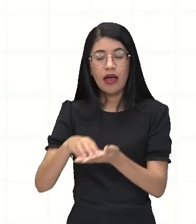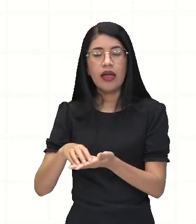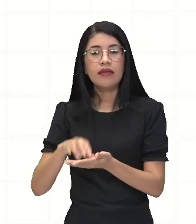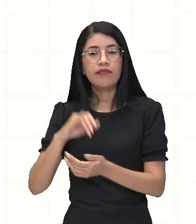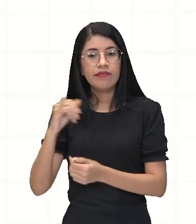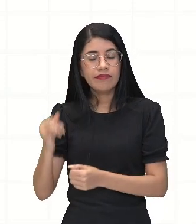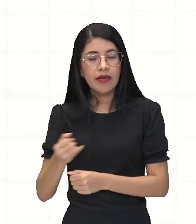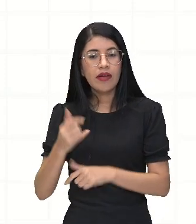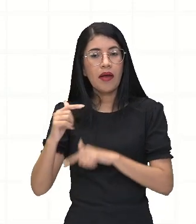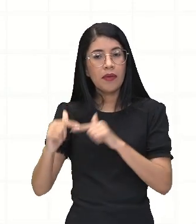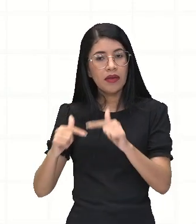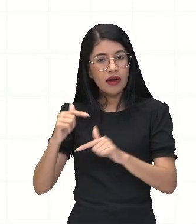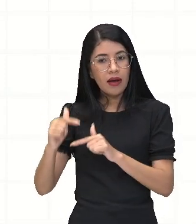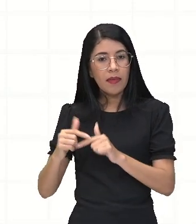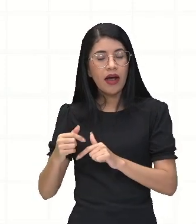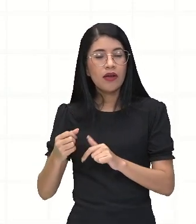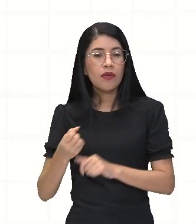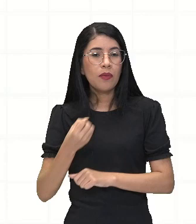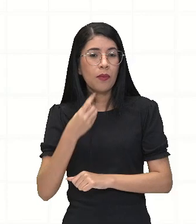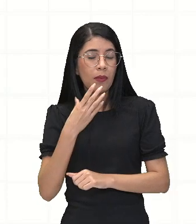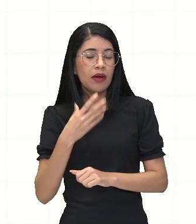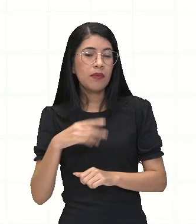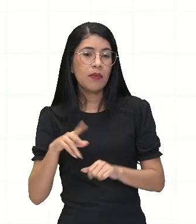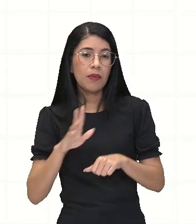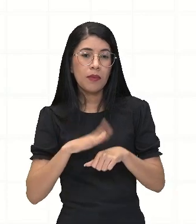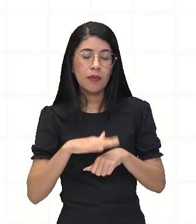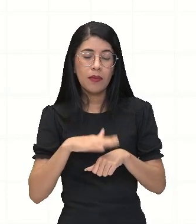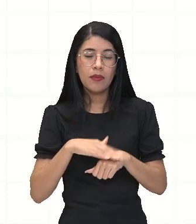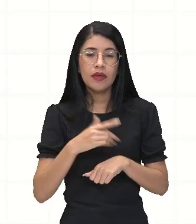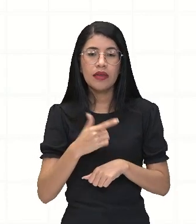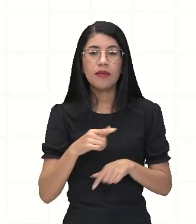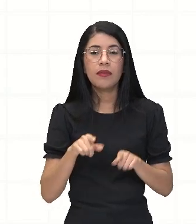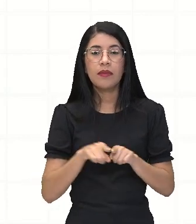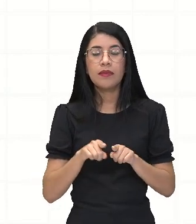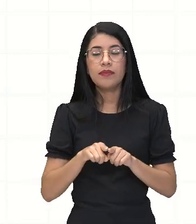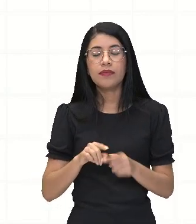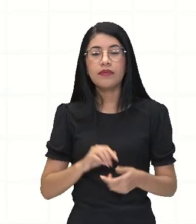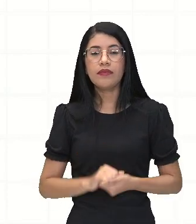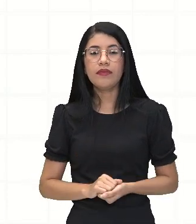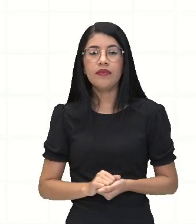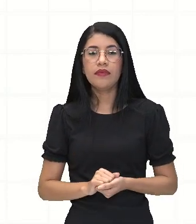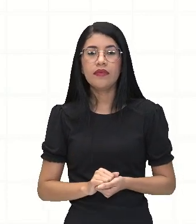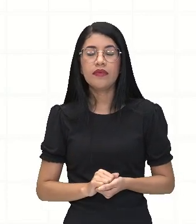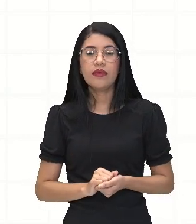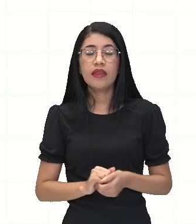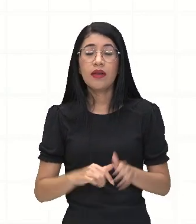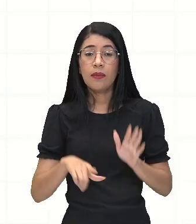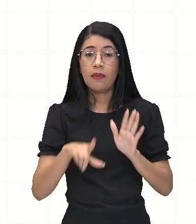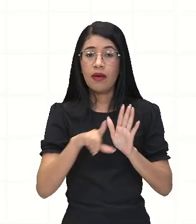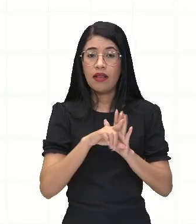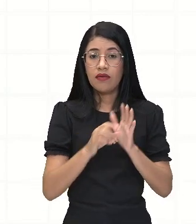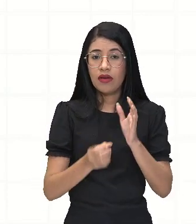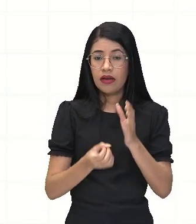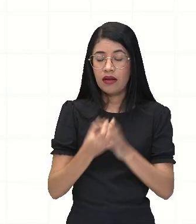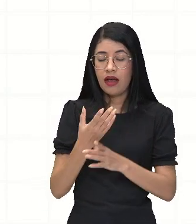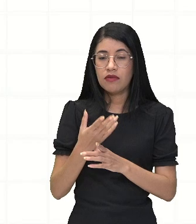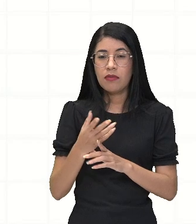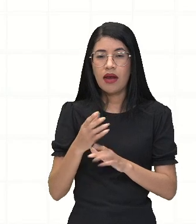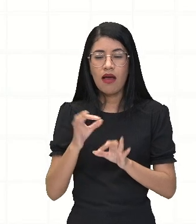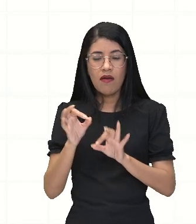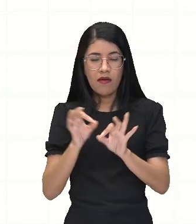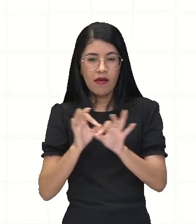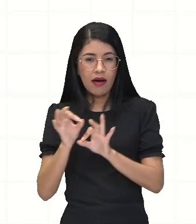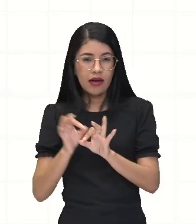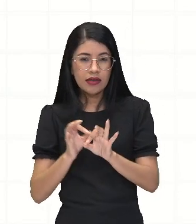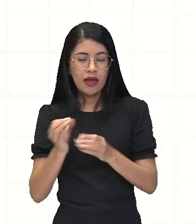em seu próprio benefício, tirando vantagem deles. Então a lei promulgada para regular essa relação